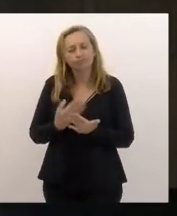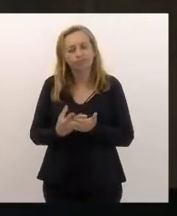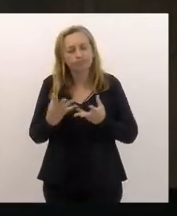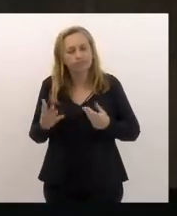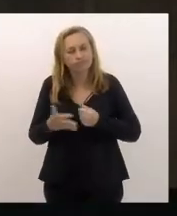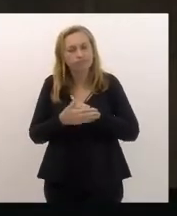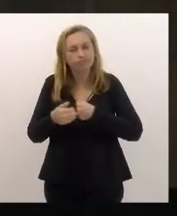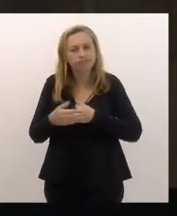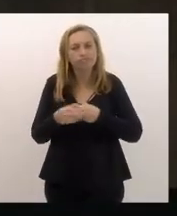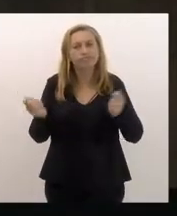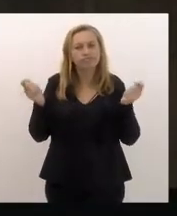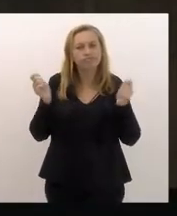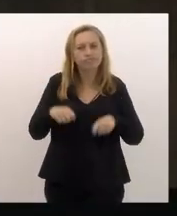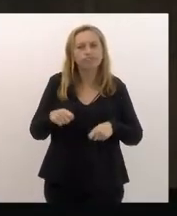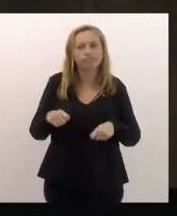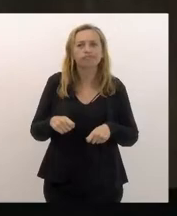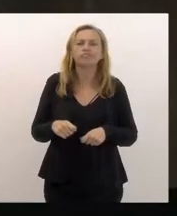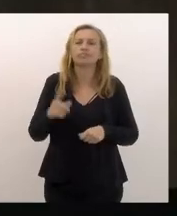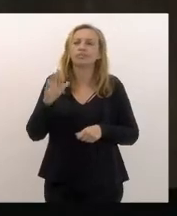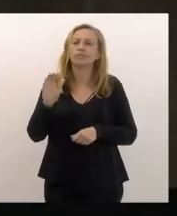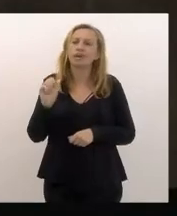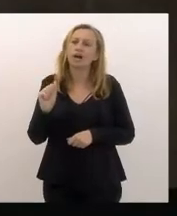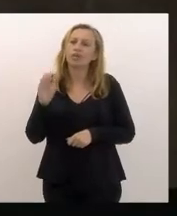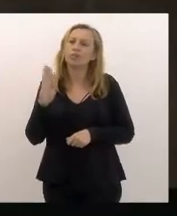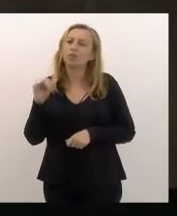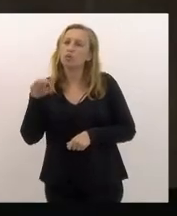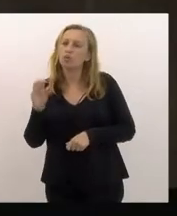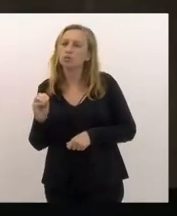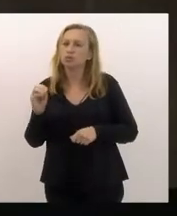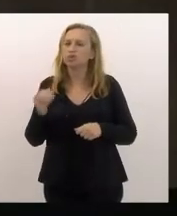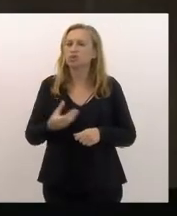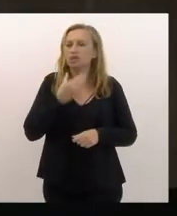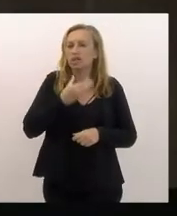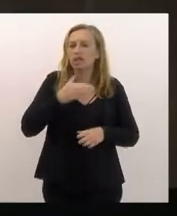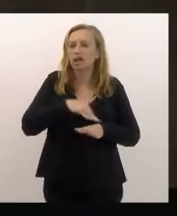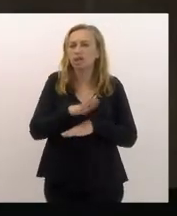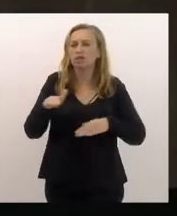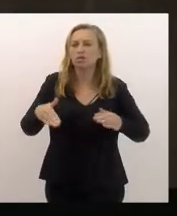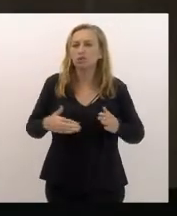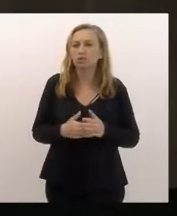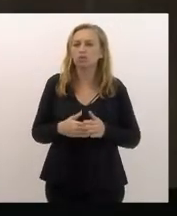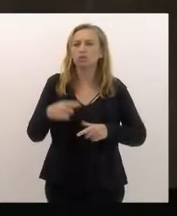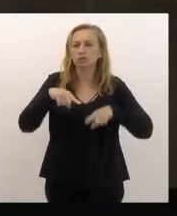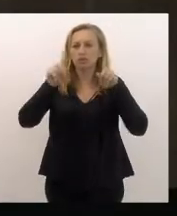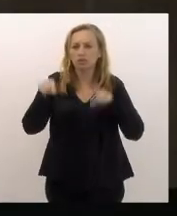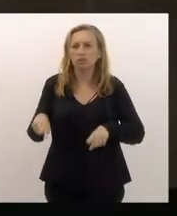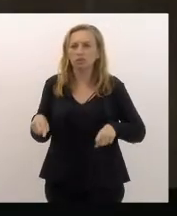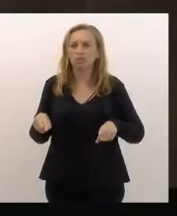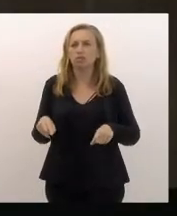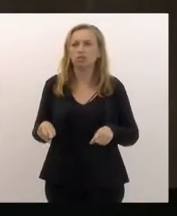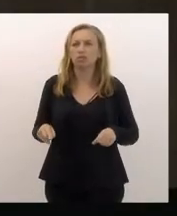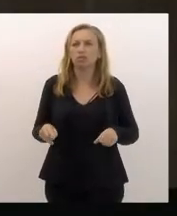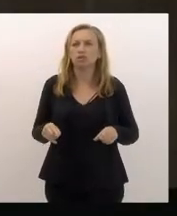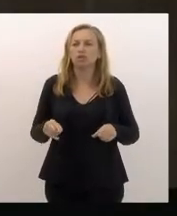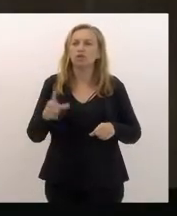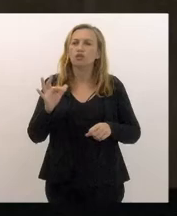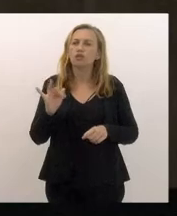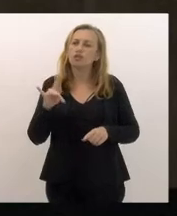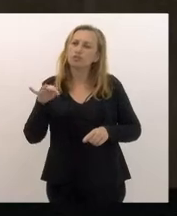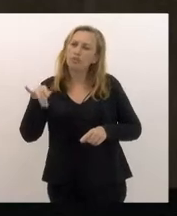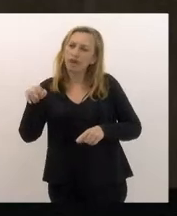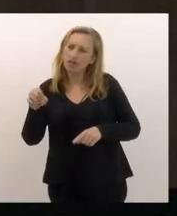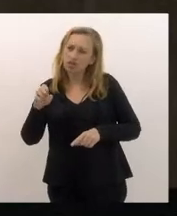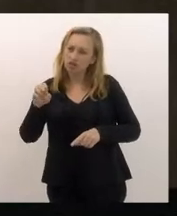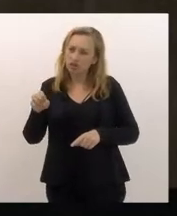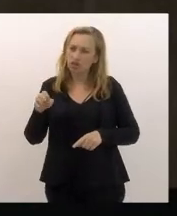a possibilidade do abono natalino a todos esses servidores que compõem o FOSPERJ, que